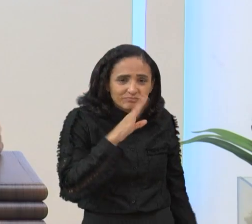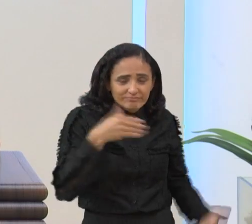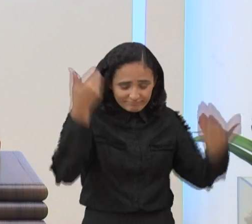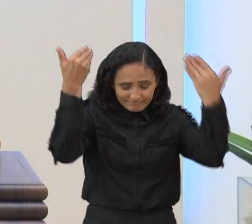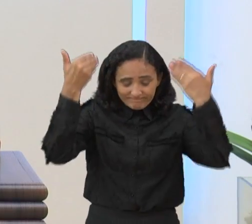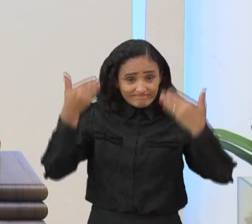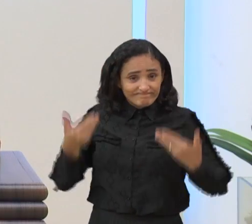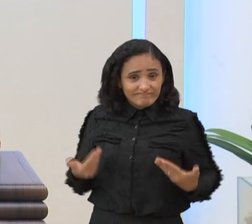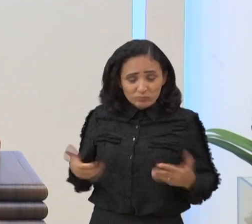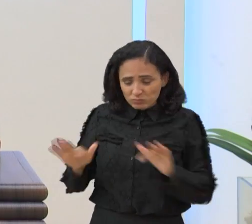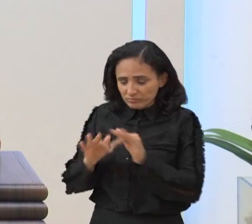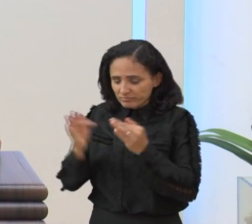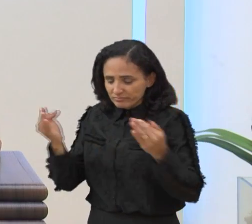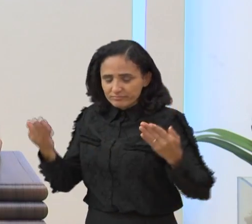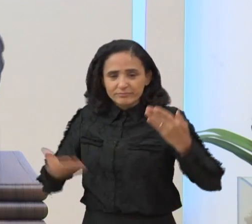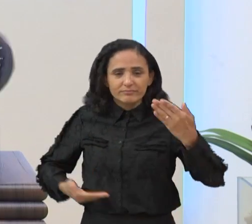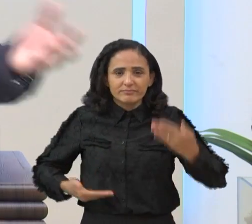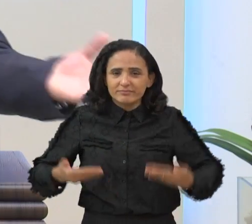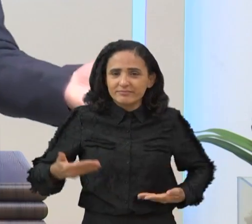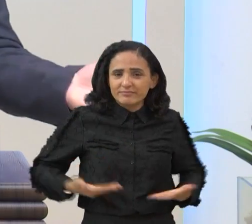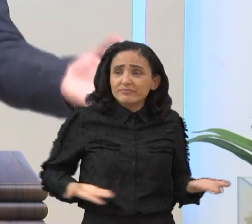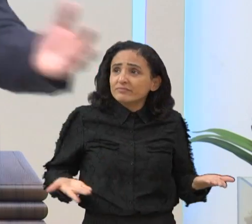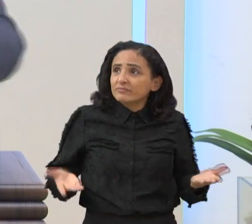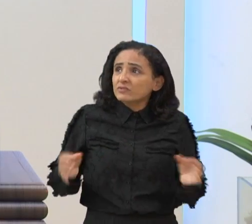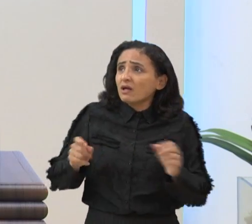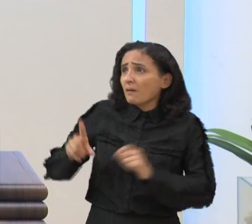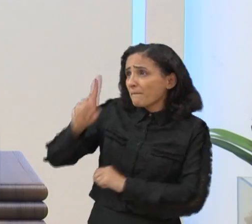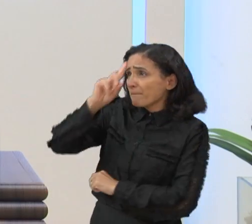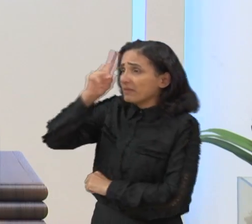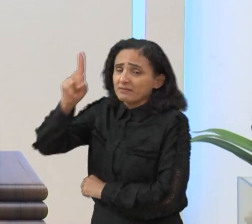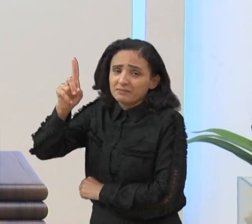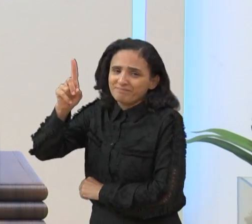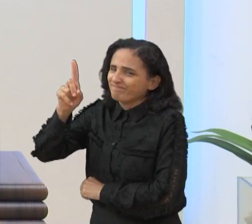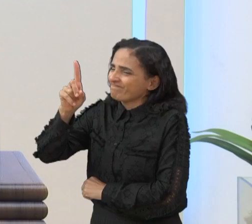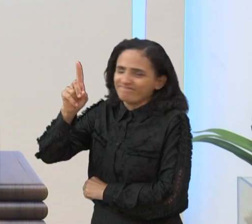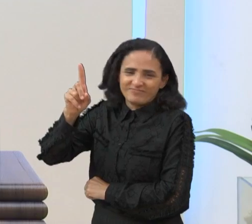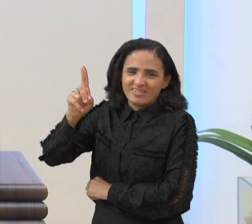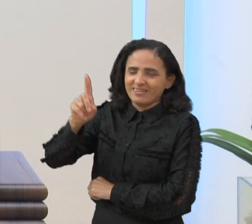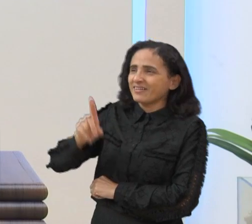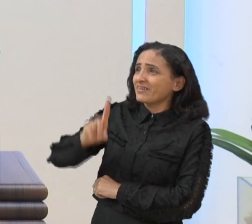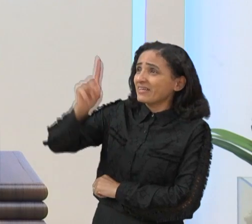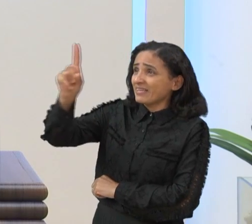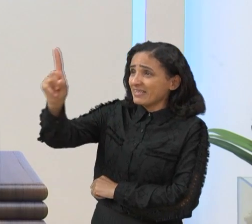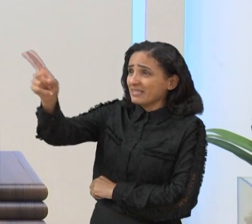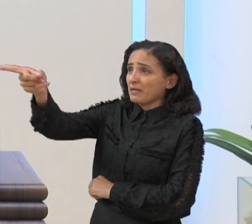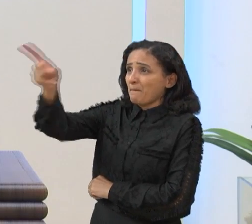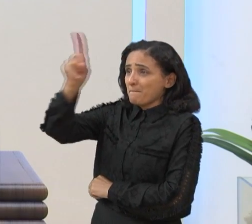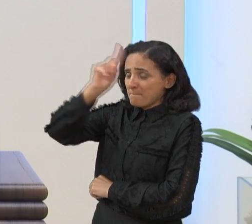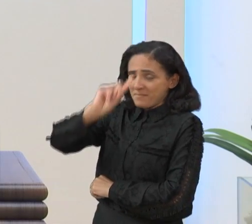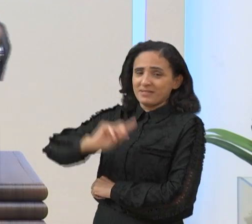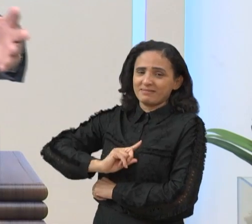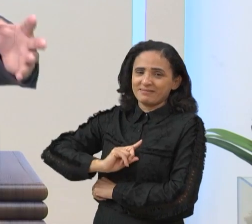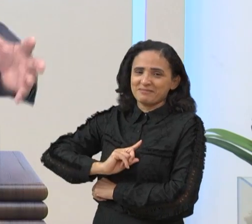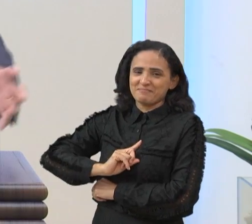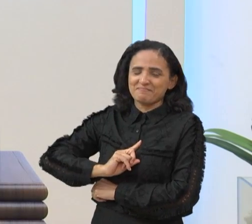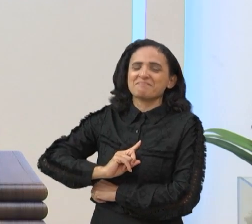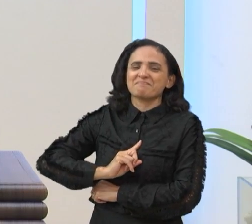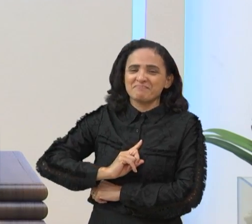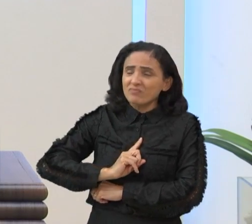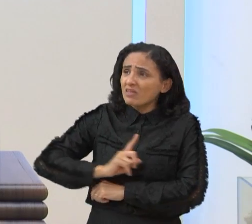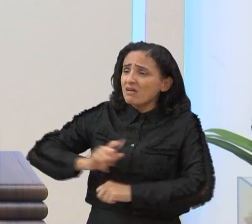barro para dizer ao oleiro, faça assim, não. O oleiro sabe o que